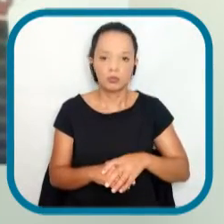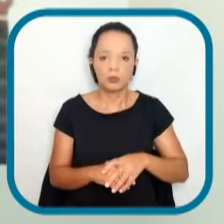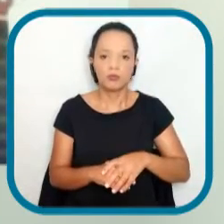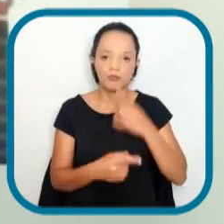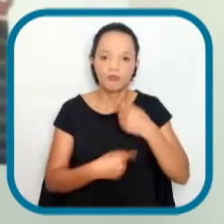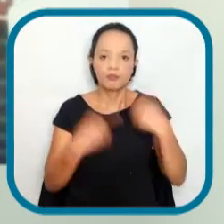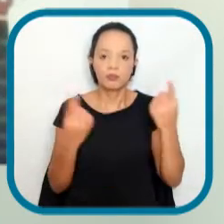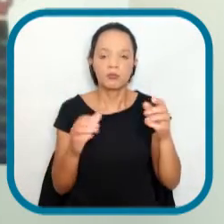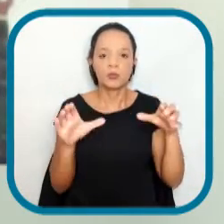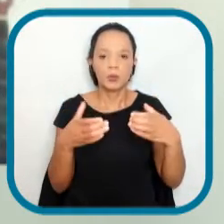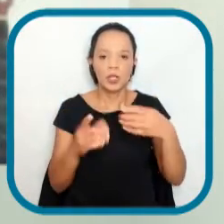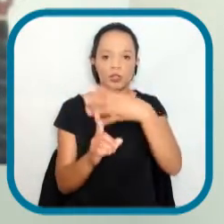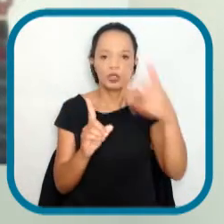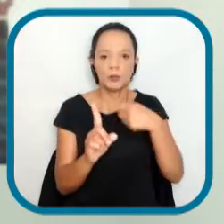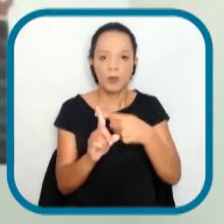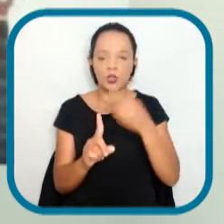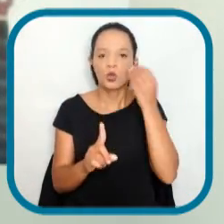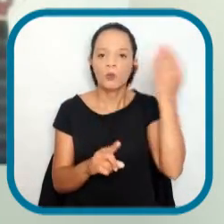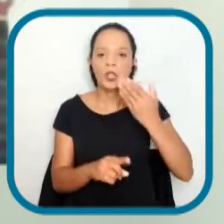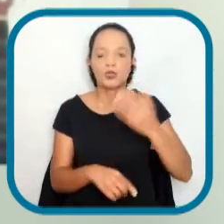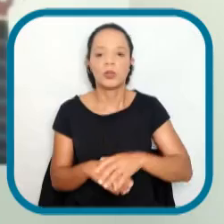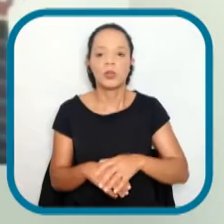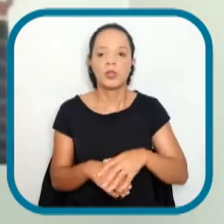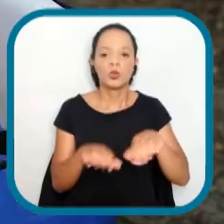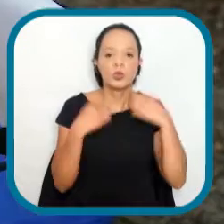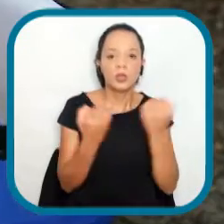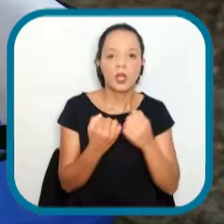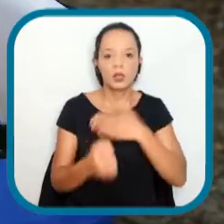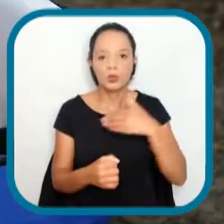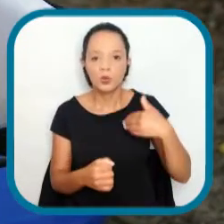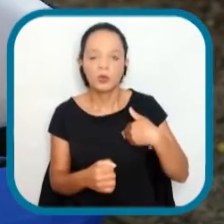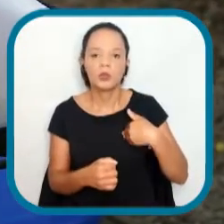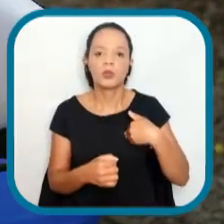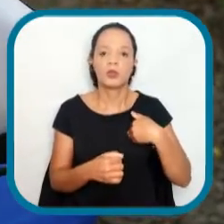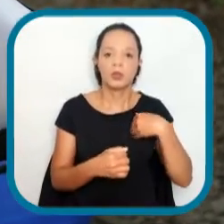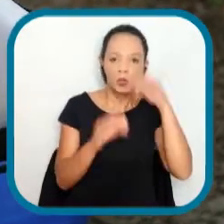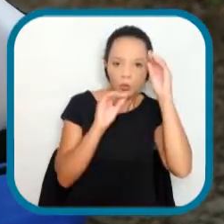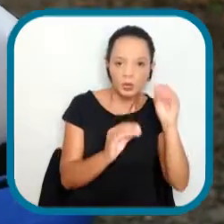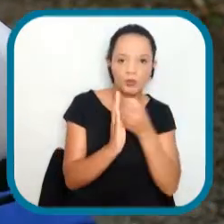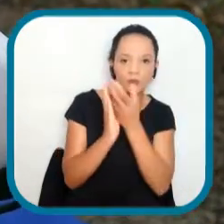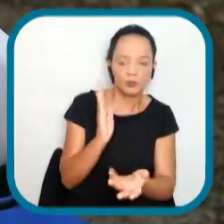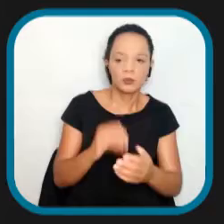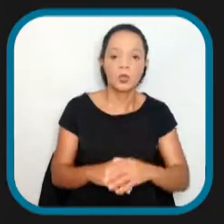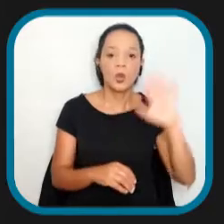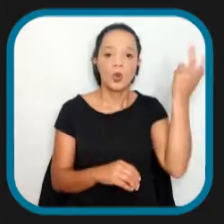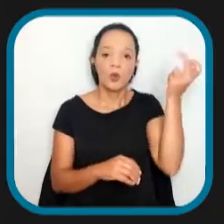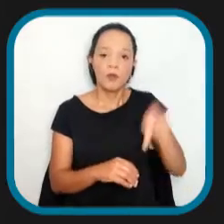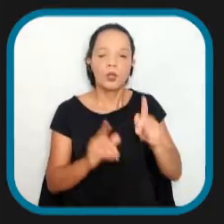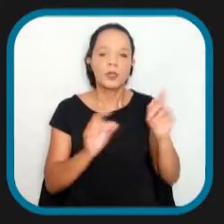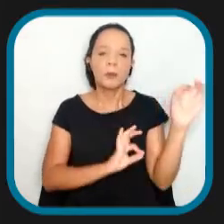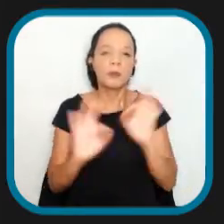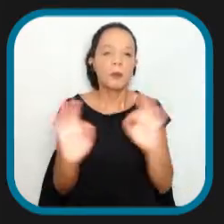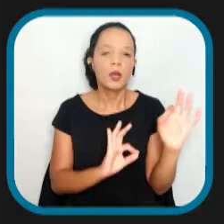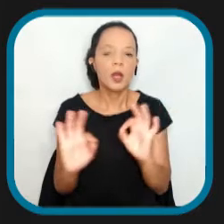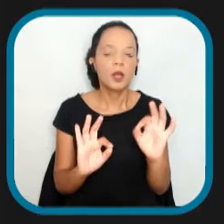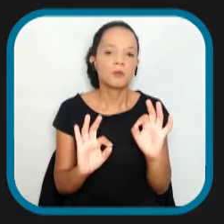comunidade LGBTI+, direitos sociais, direitos ao nível de saúde, educação e representação. O evento normalmente começa a ser